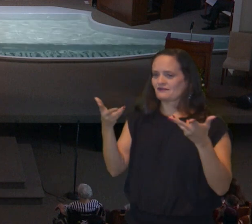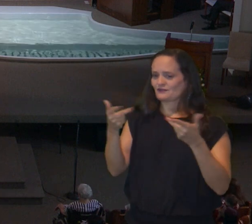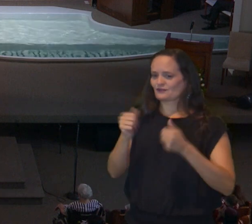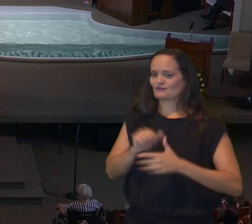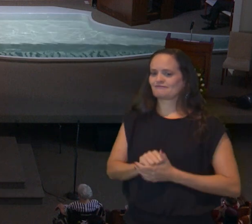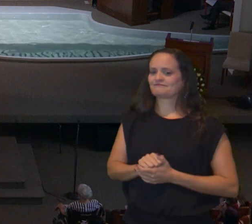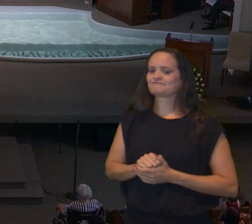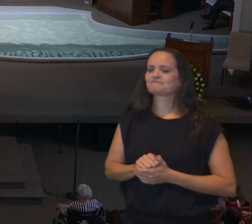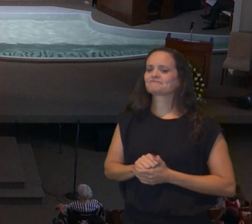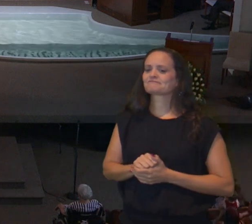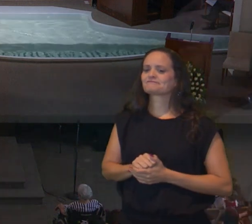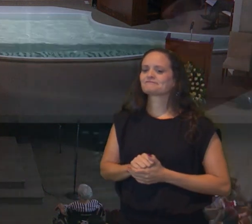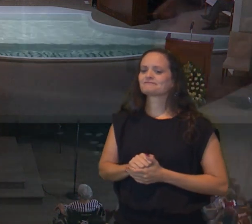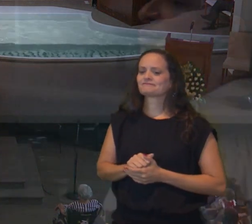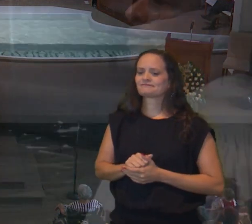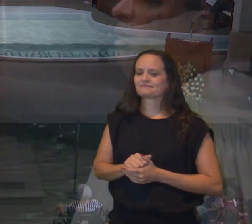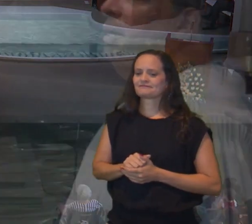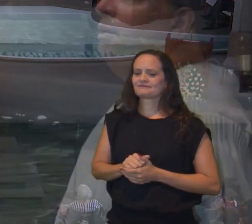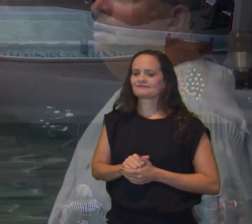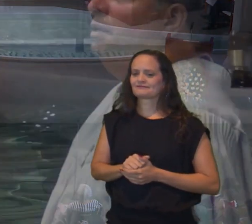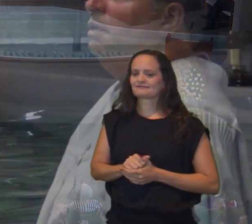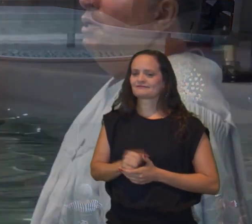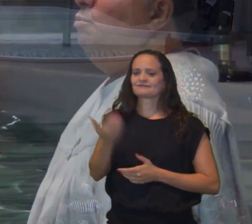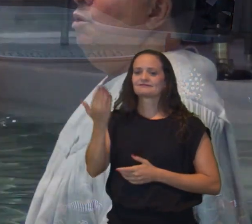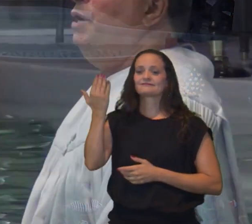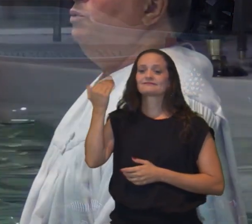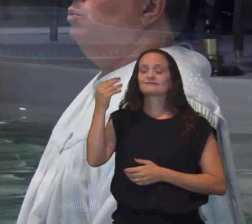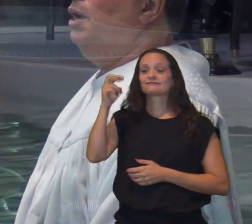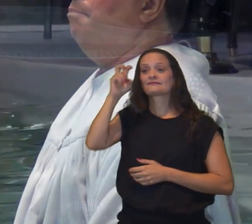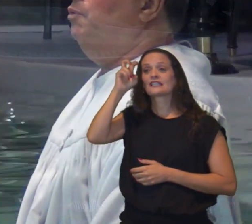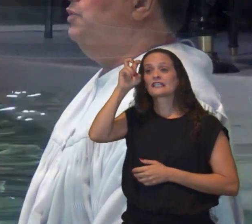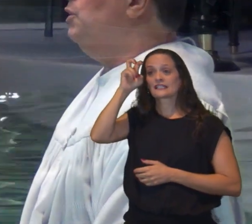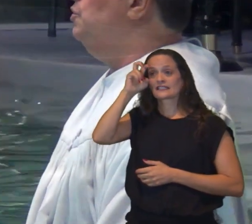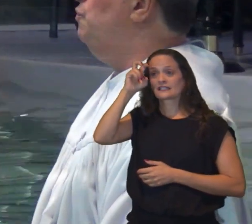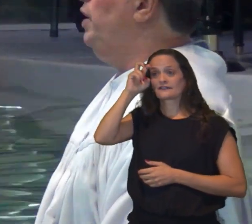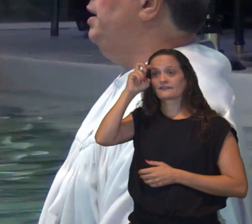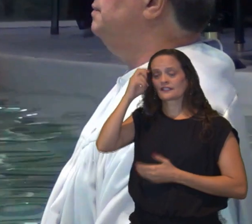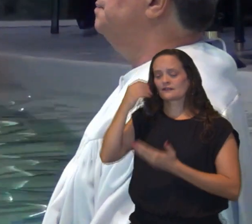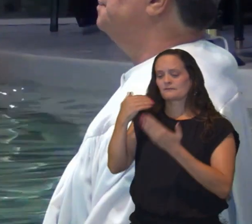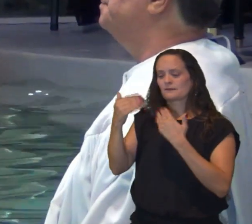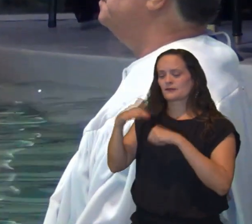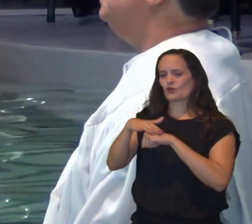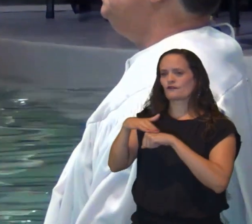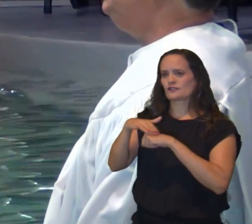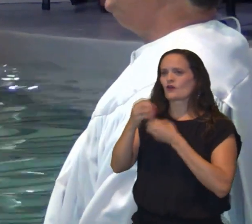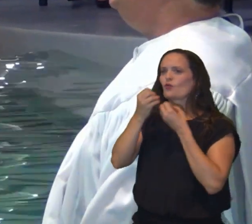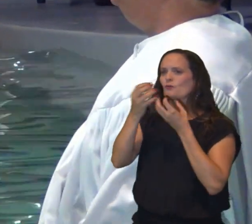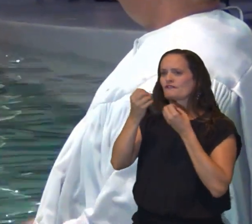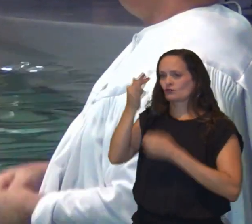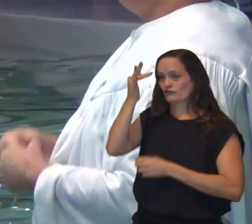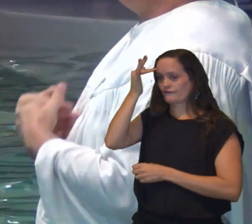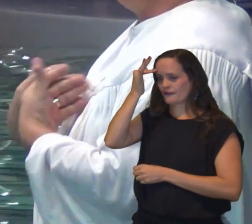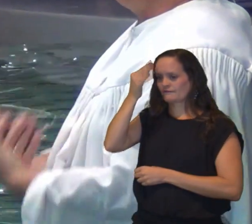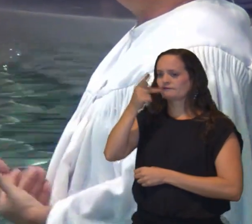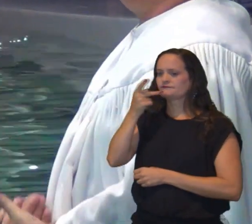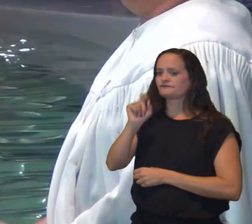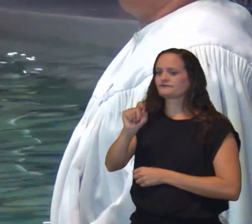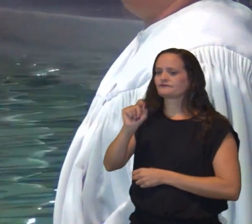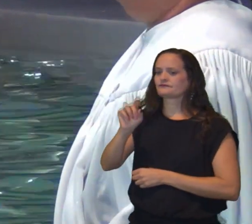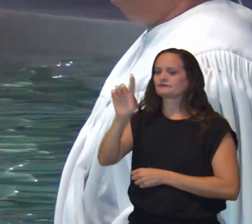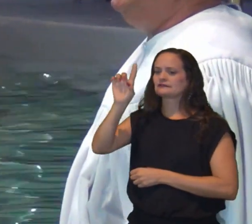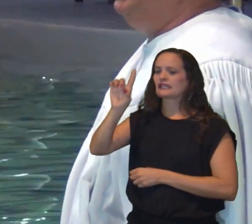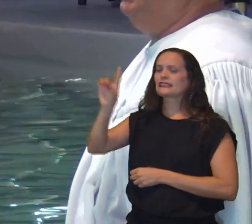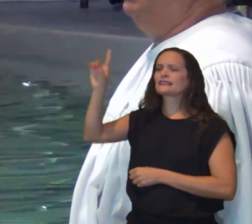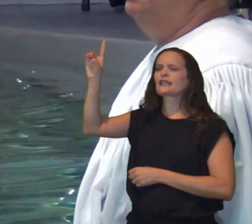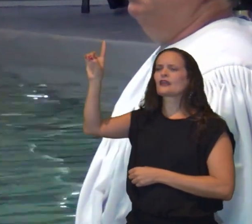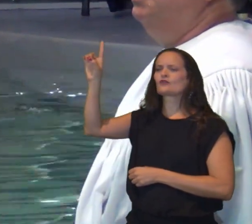pode testemunhar na quinta-feira, no momento da profissão de fé, do que Deus fez na